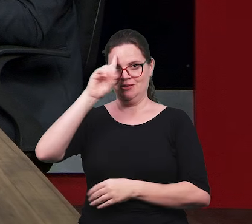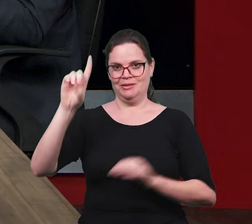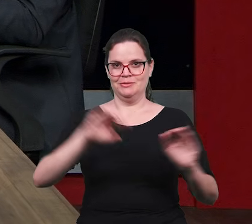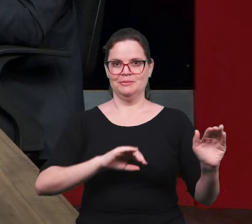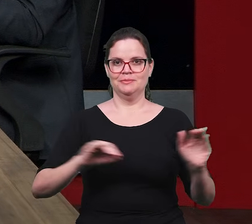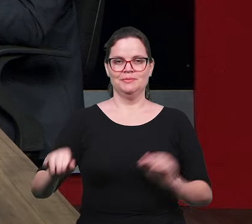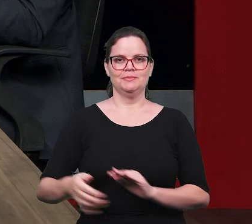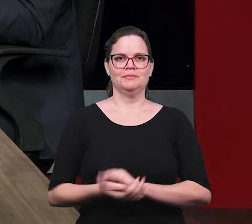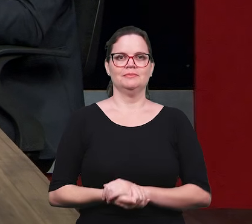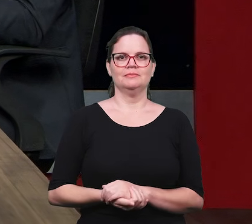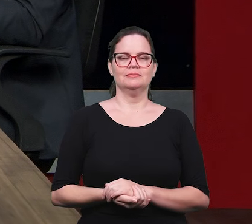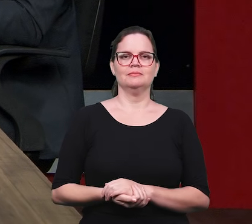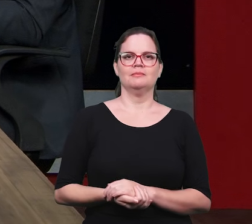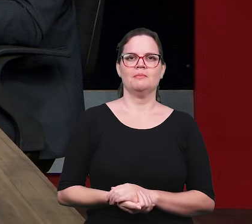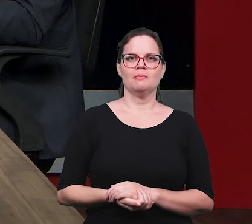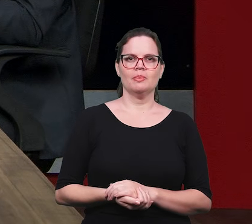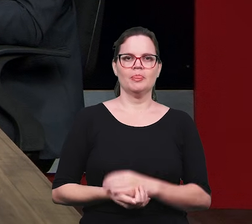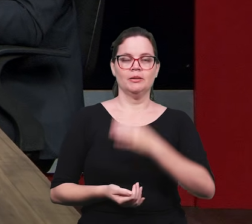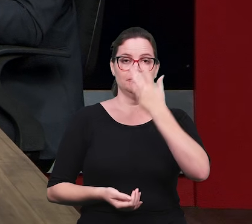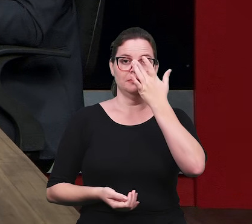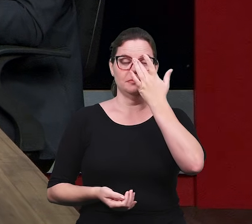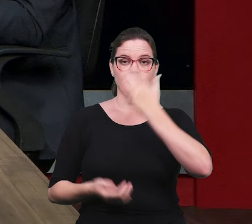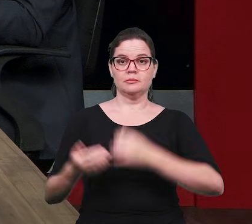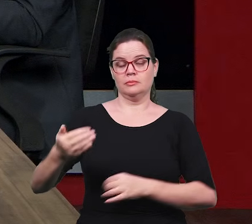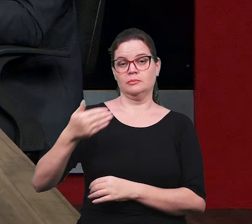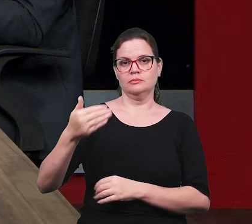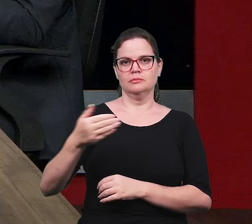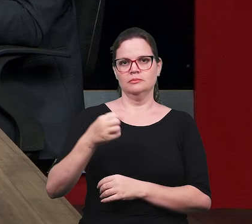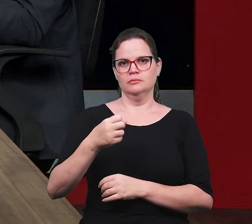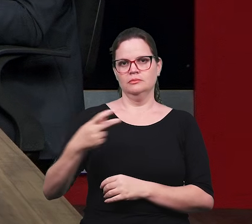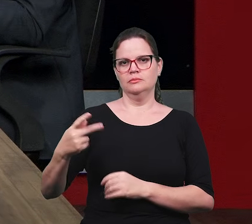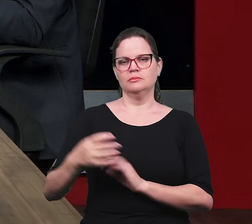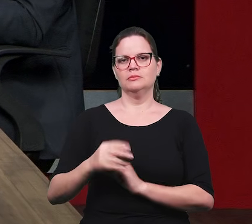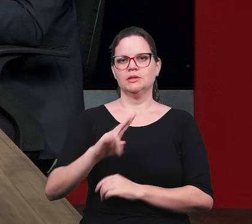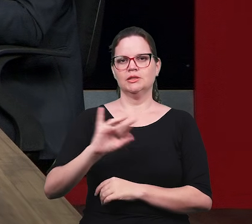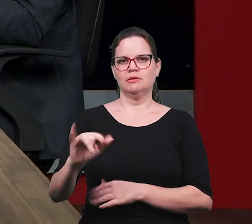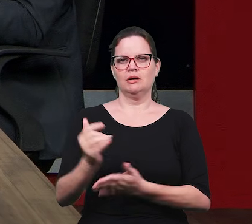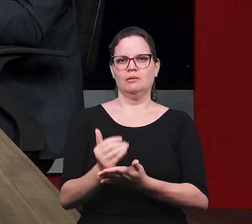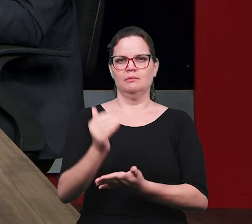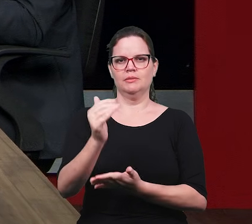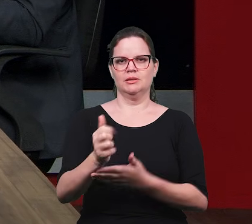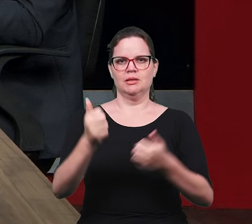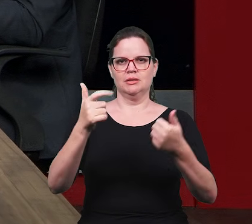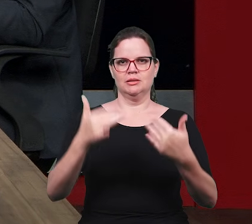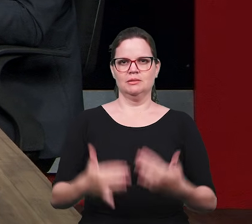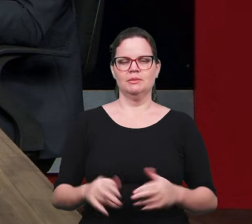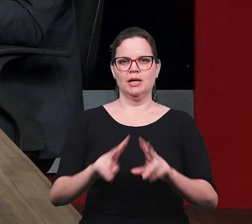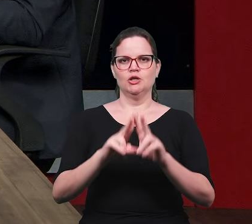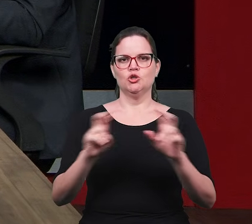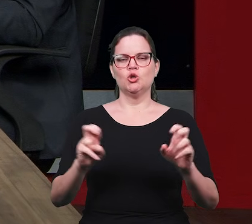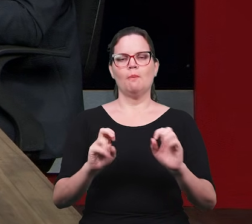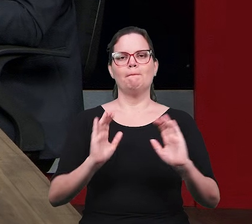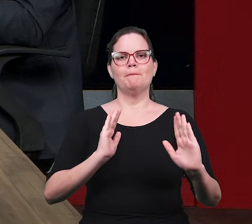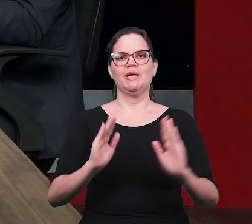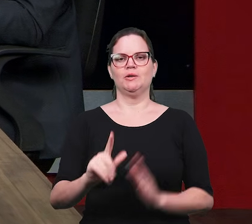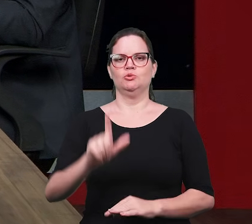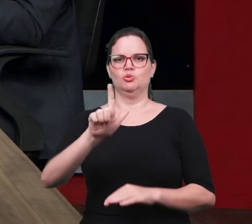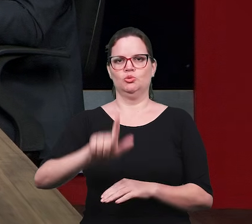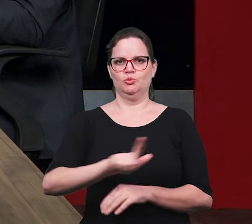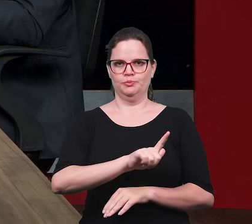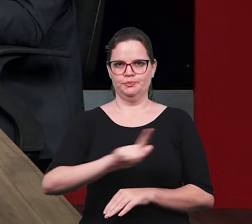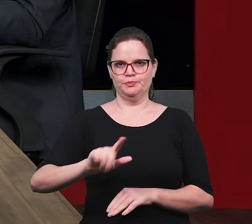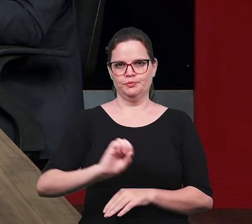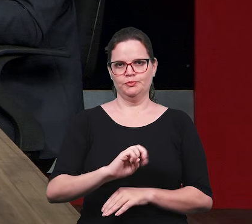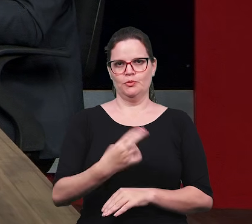vamos entrar aqui no próximo episódio já a partir dos pré-reformadores,